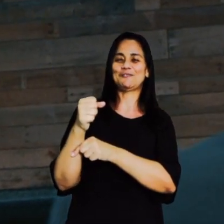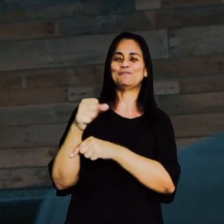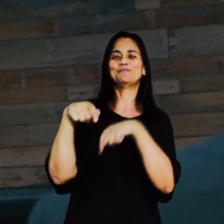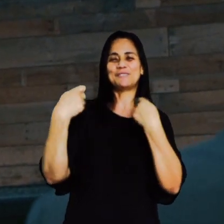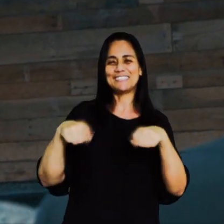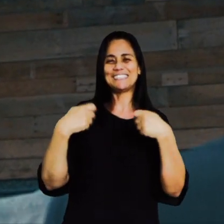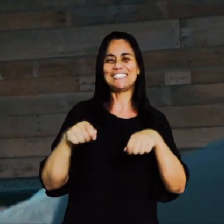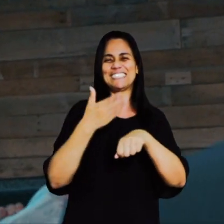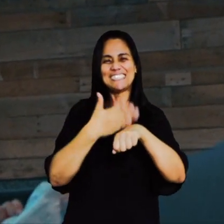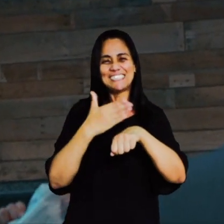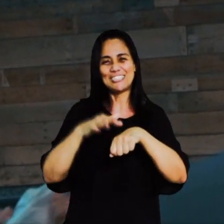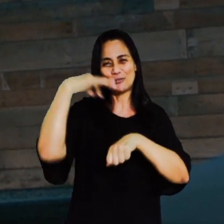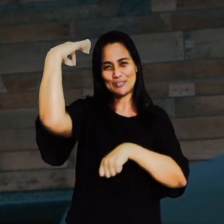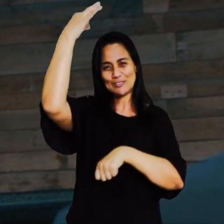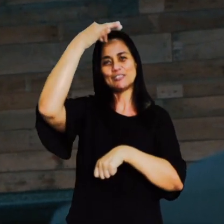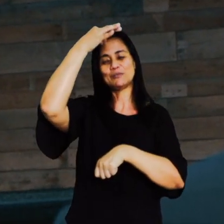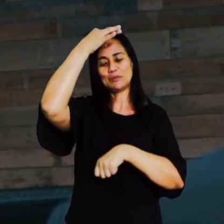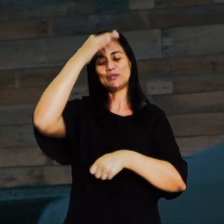espiritual.